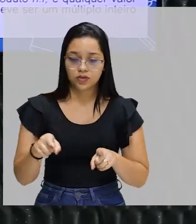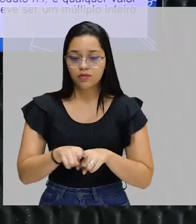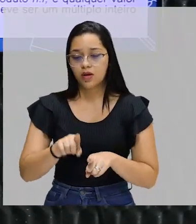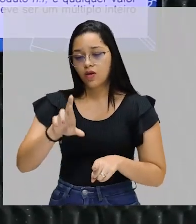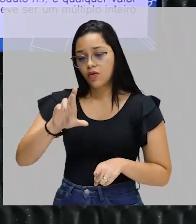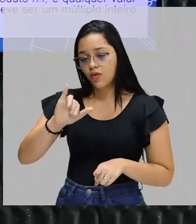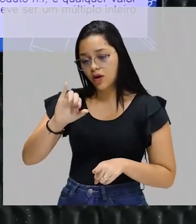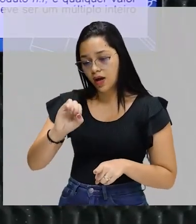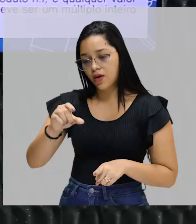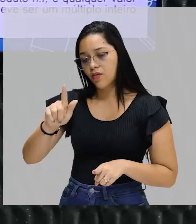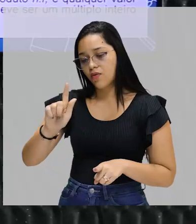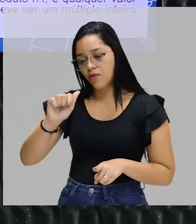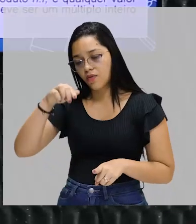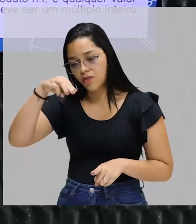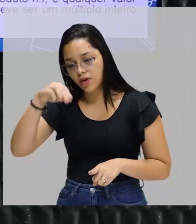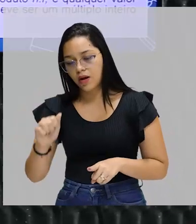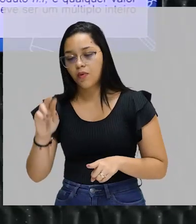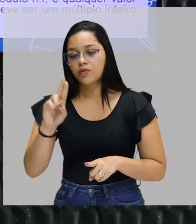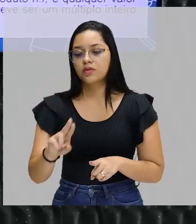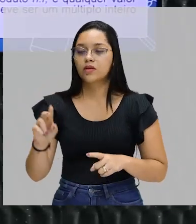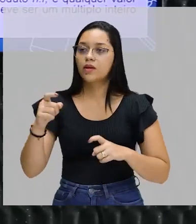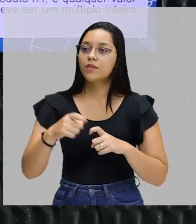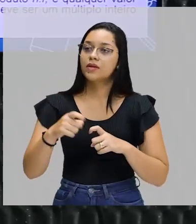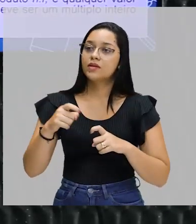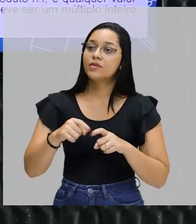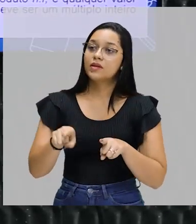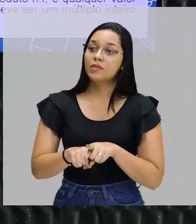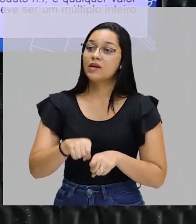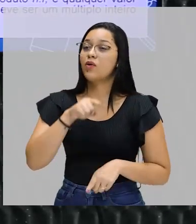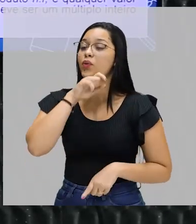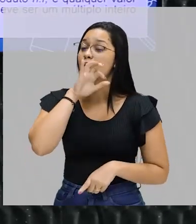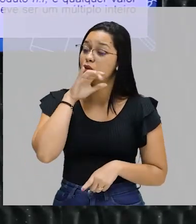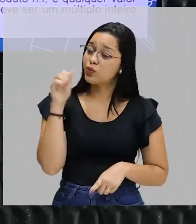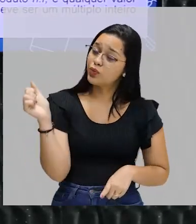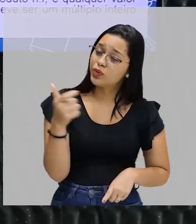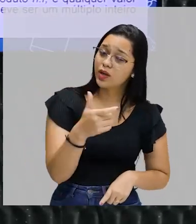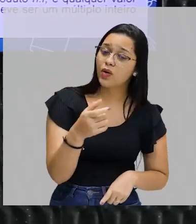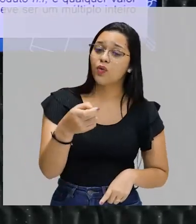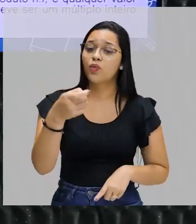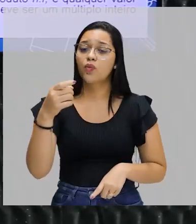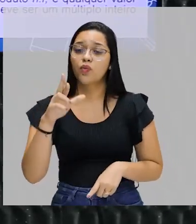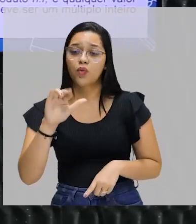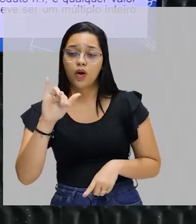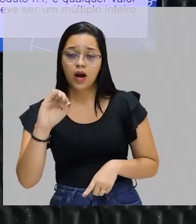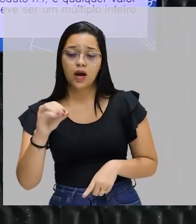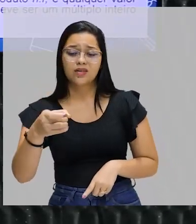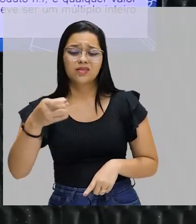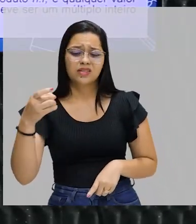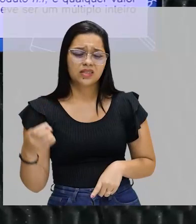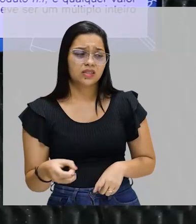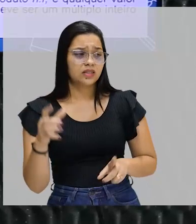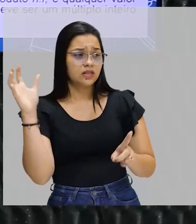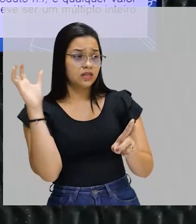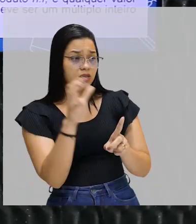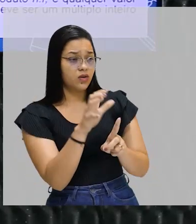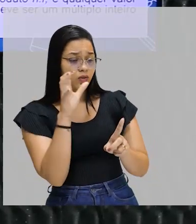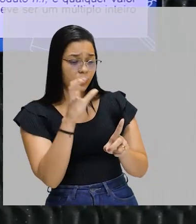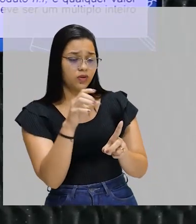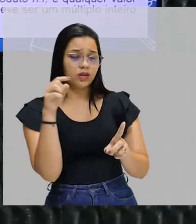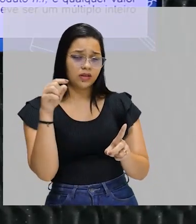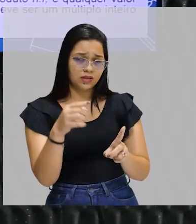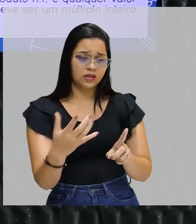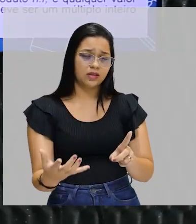gama também, né, que também é utilizado na medicina, que é mais maléfico do que o raio X. Então a exposição a ele, tá